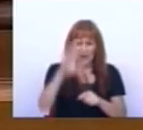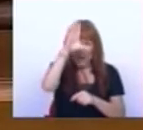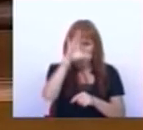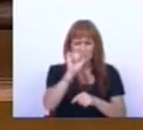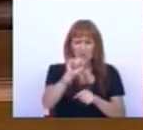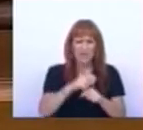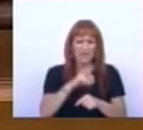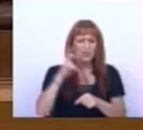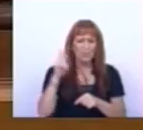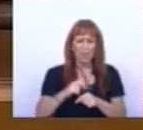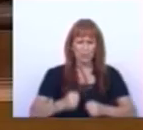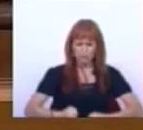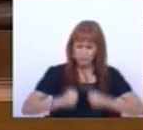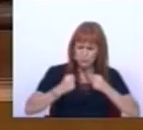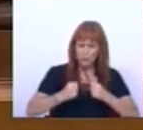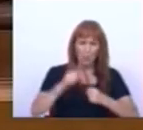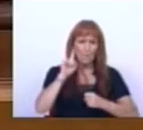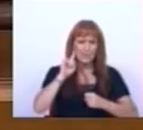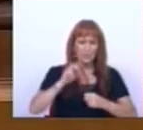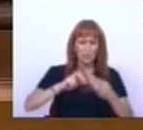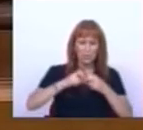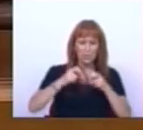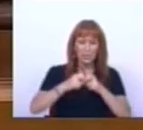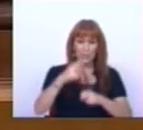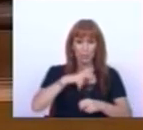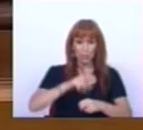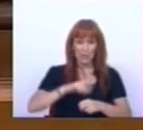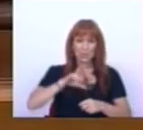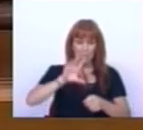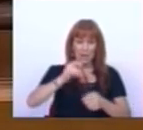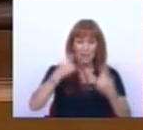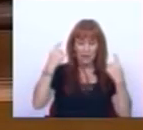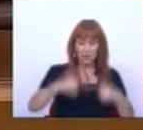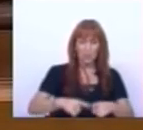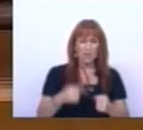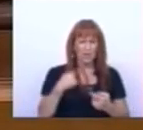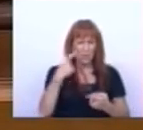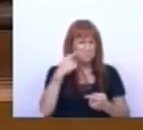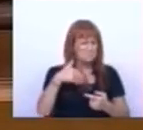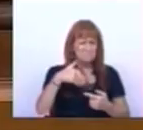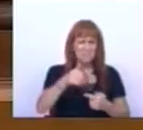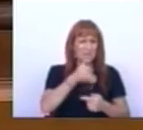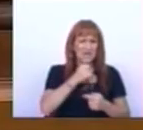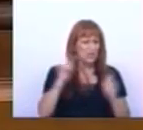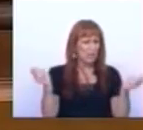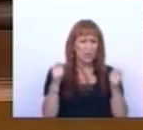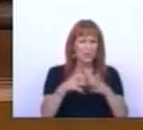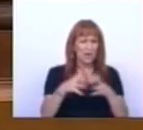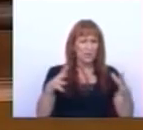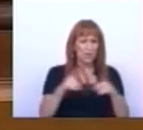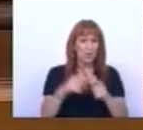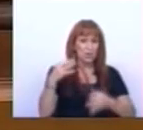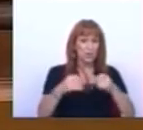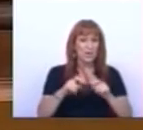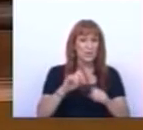Estado respostas robustas aos principais problemas com que os portugueses e o país se confrontam e não vislumbrando medidas que promovam ou garantam mais